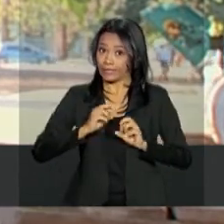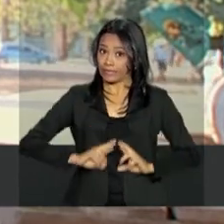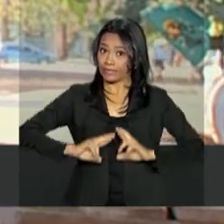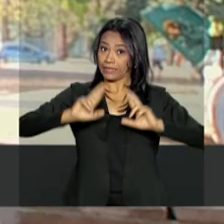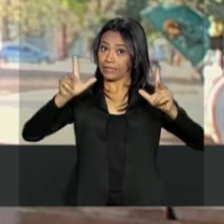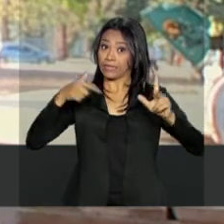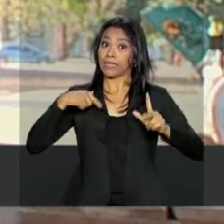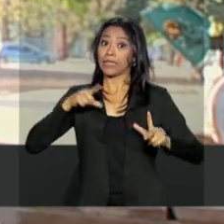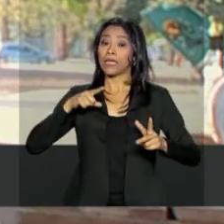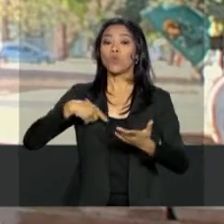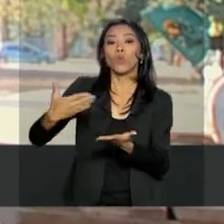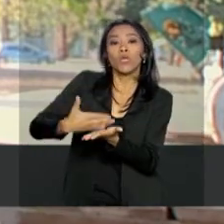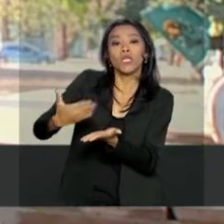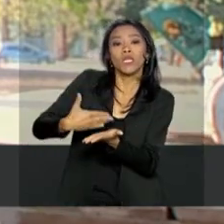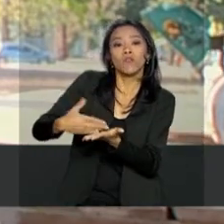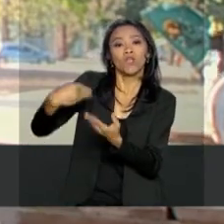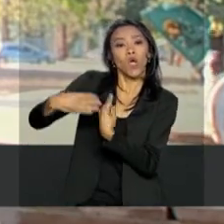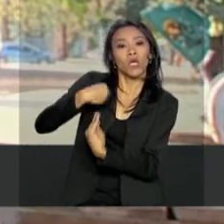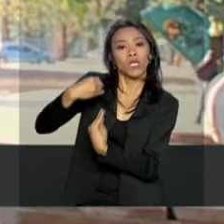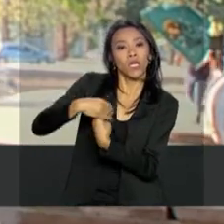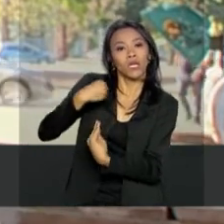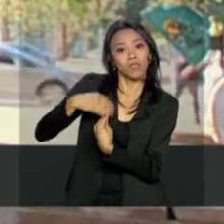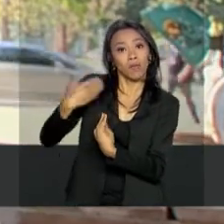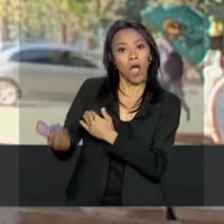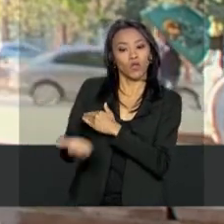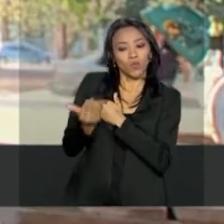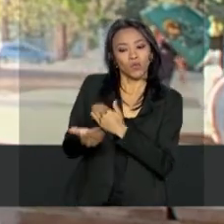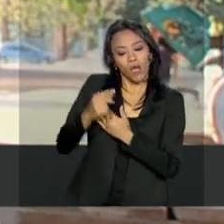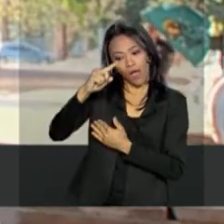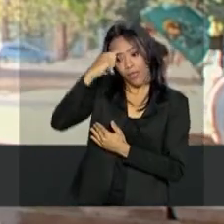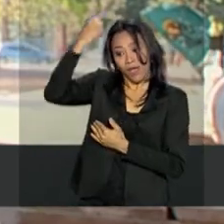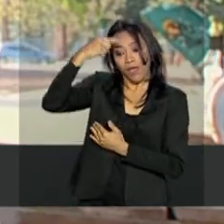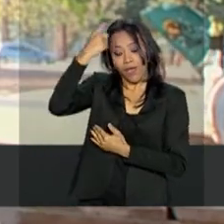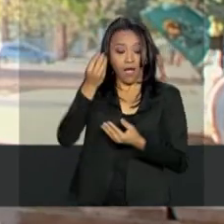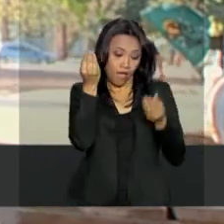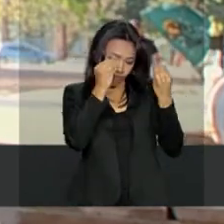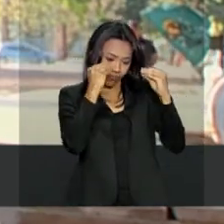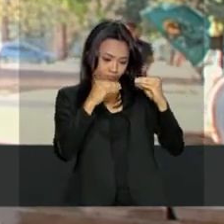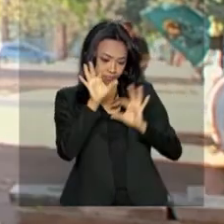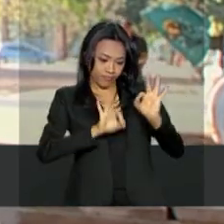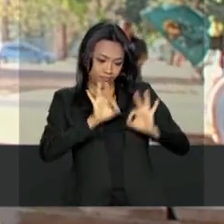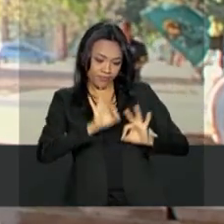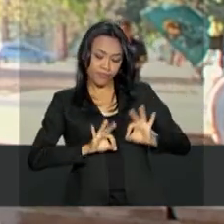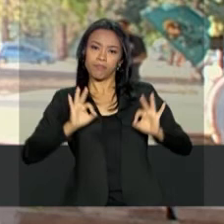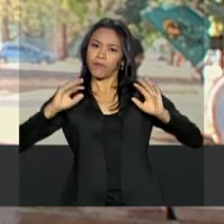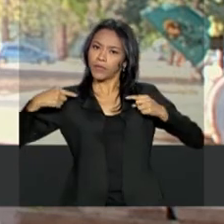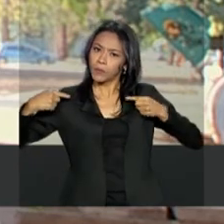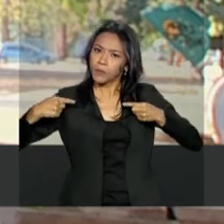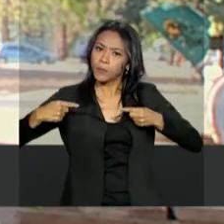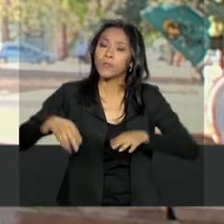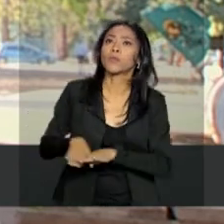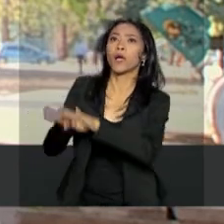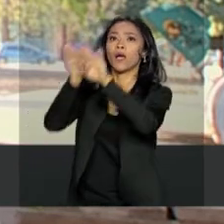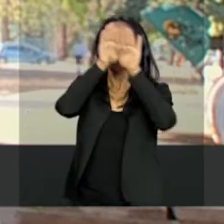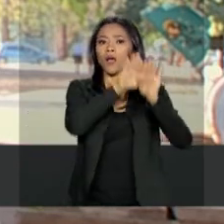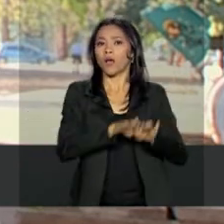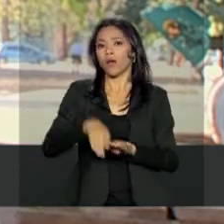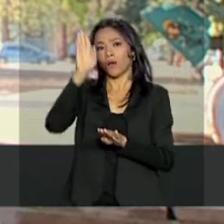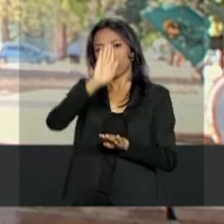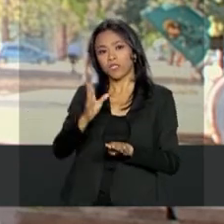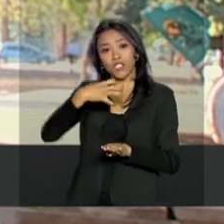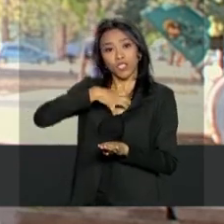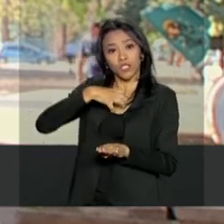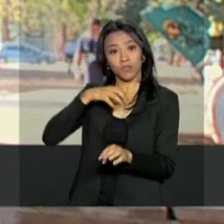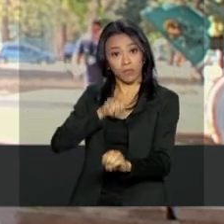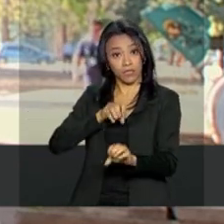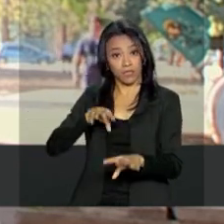têm acesso a um manual do professor, que pode ajudar eles a criarem planos de aulas e deixar esse trabalho mais uniforme em todo o Brasil, essa forma de dar aula dos